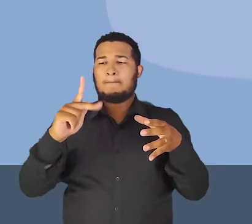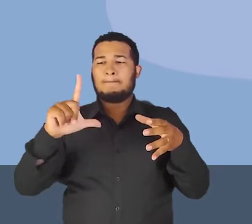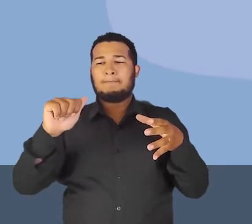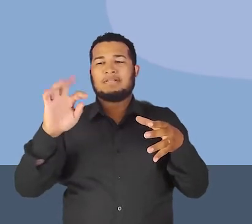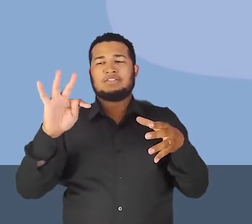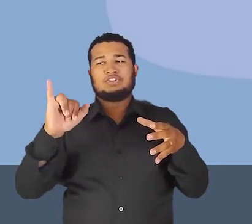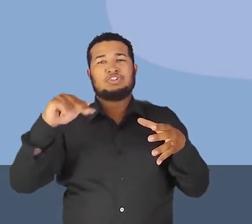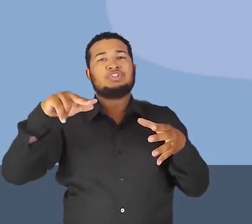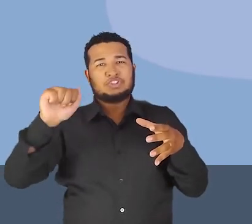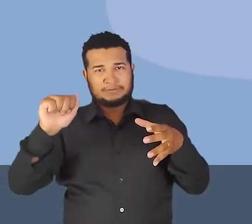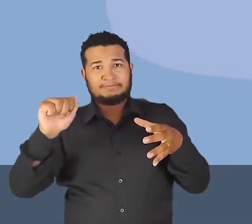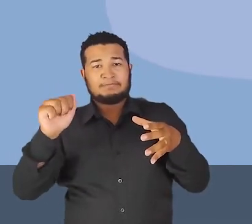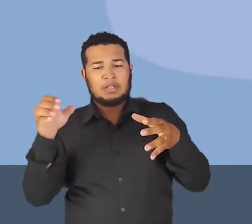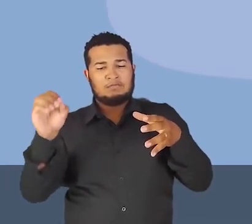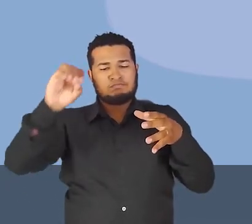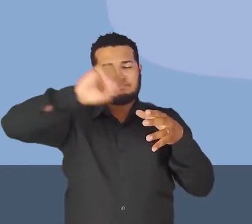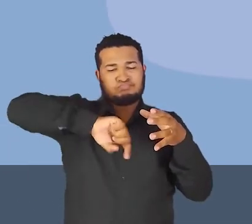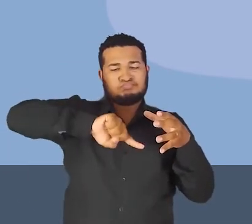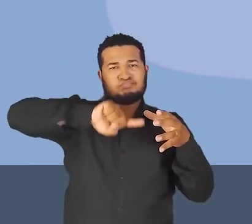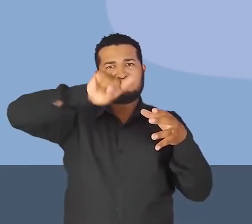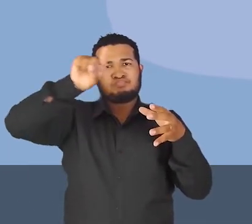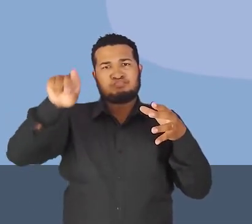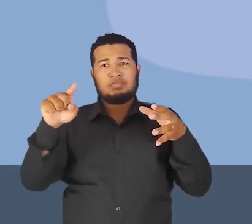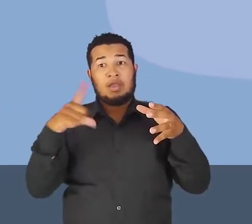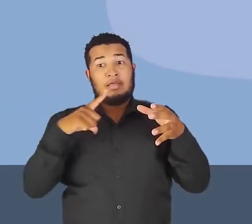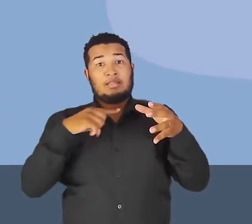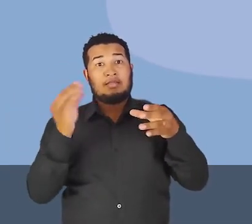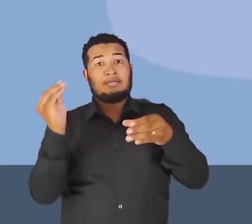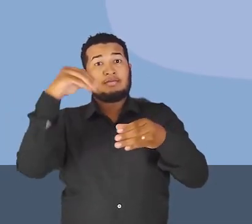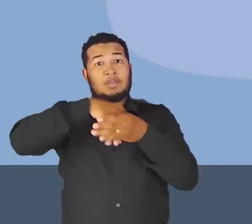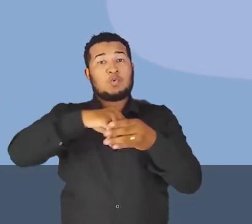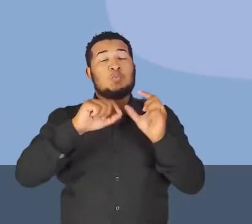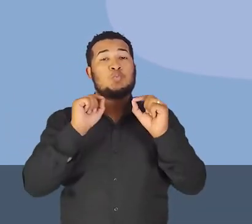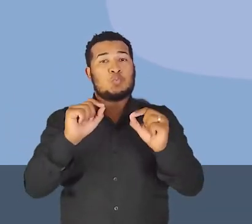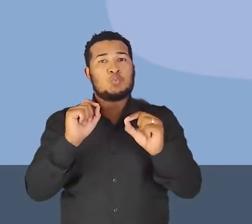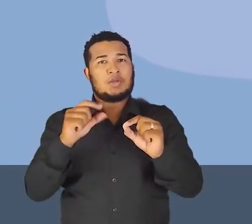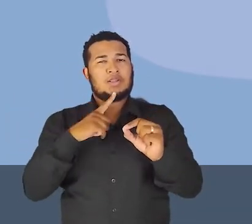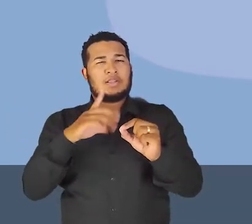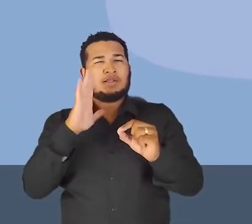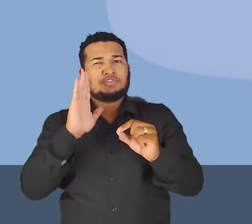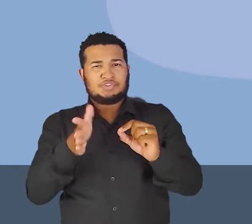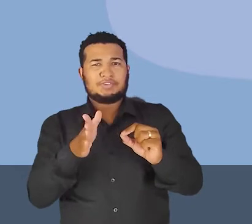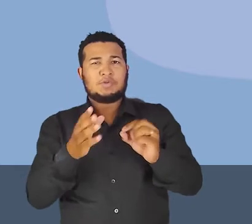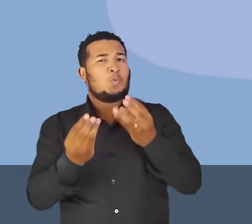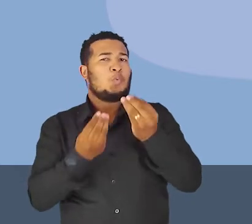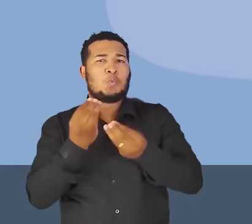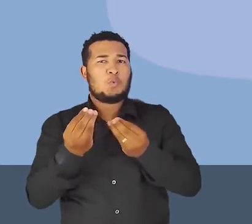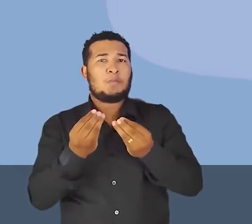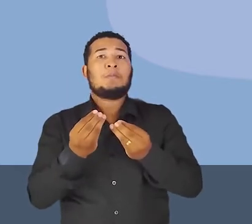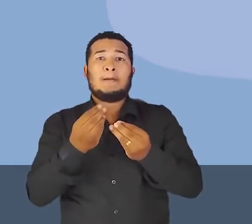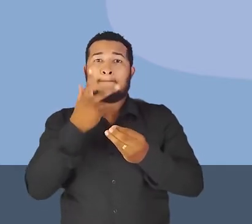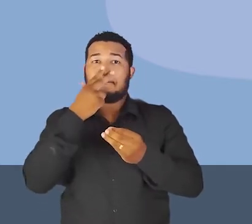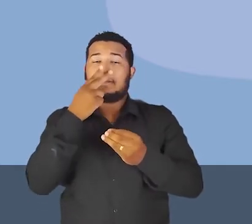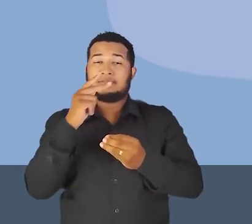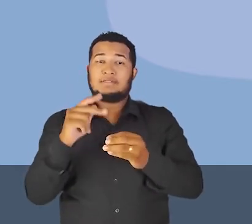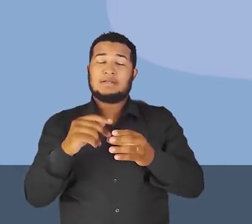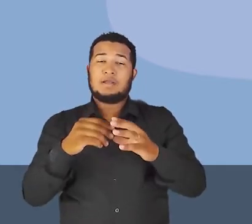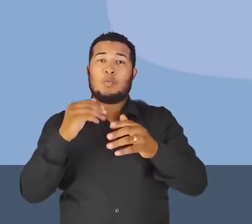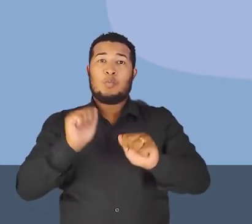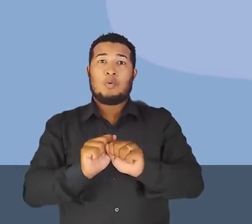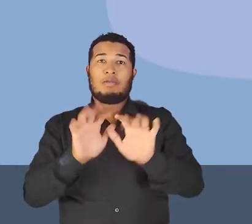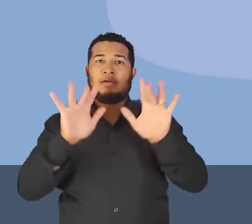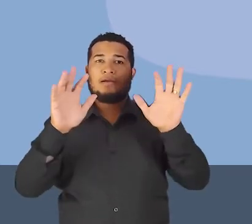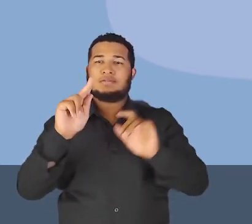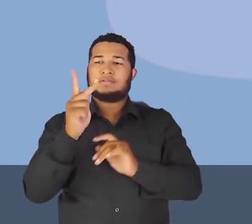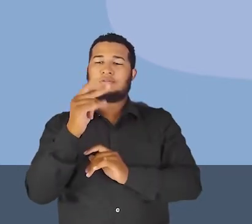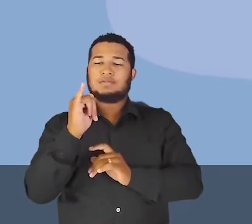platina esponjosa na ponta, e eles inseriram dentro desse tubo, que estava ali virado de cabeça para baixo, o gás hidrogênio. Daí